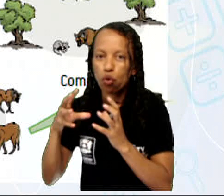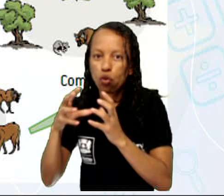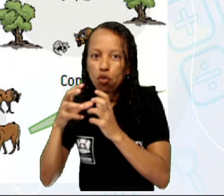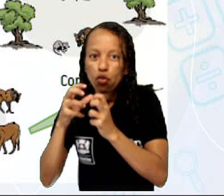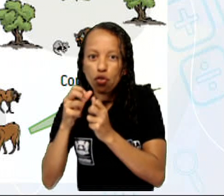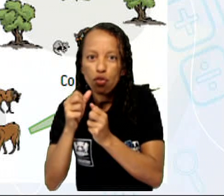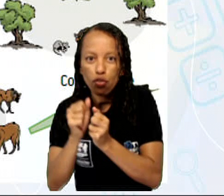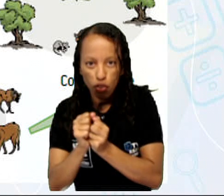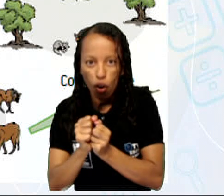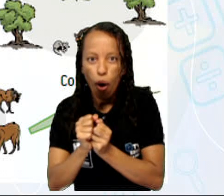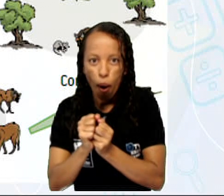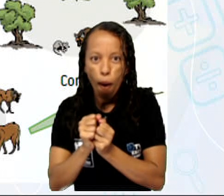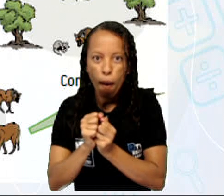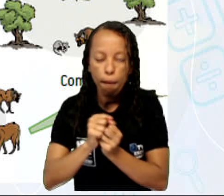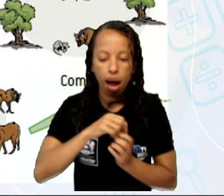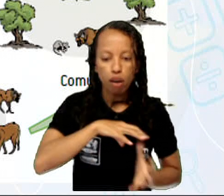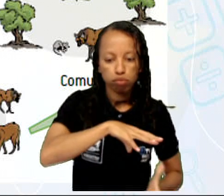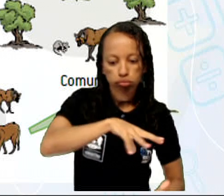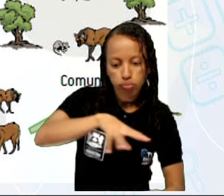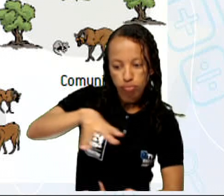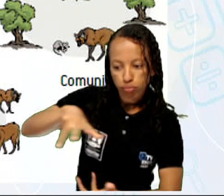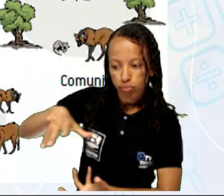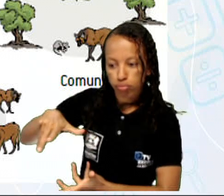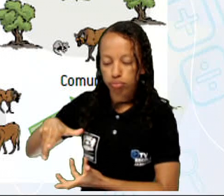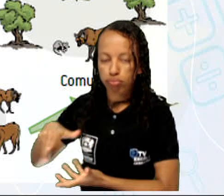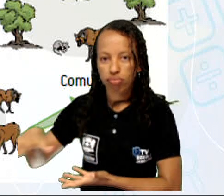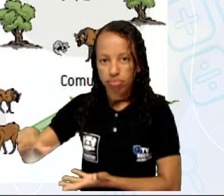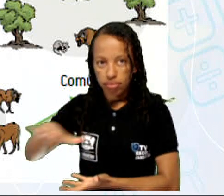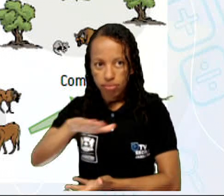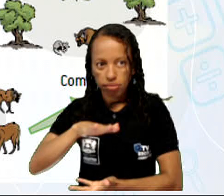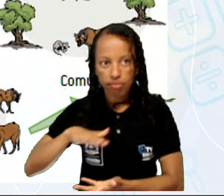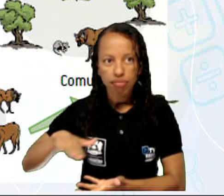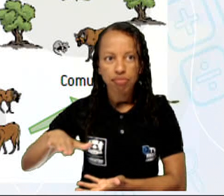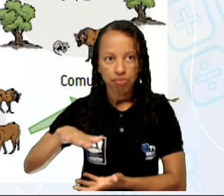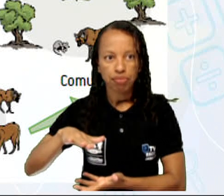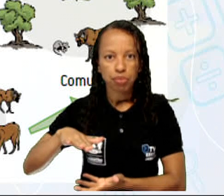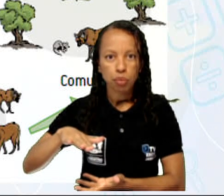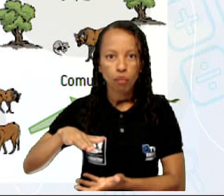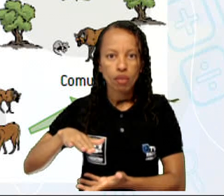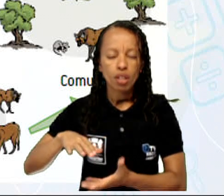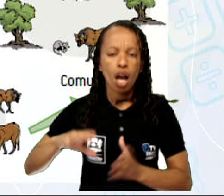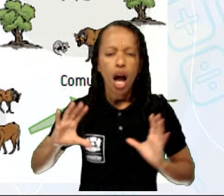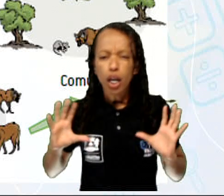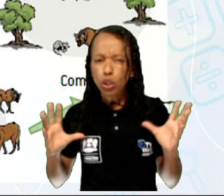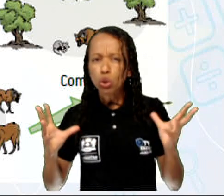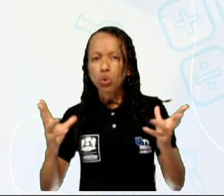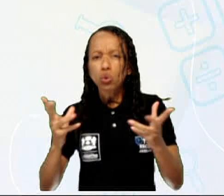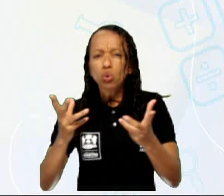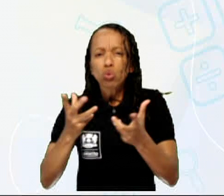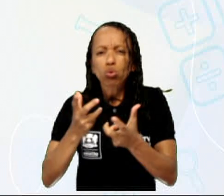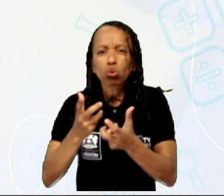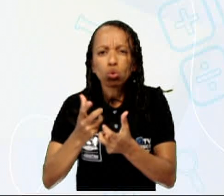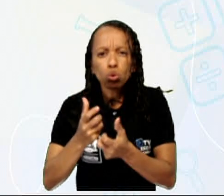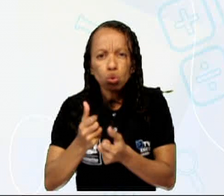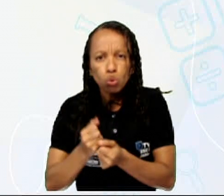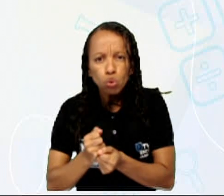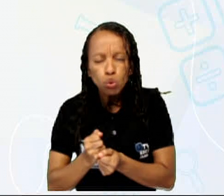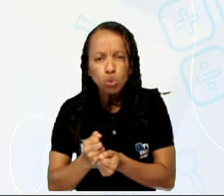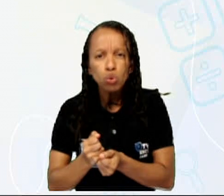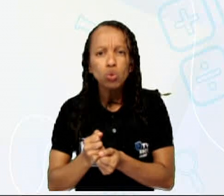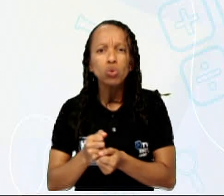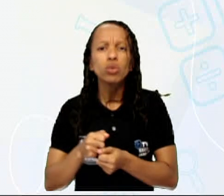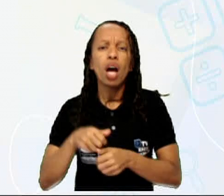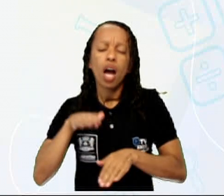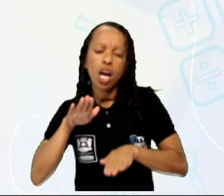nossa biosfera. Quando tudo isso está em harmonia, tudo vai bem.